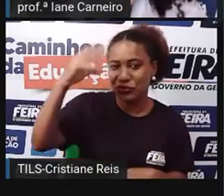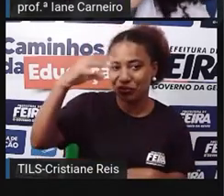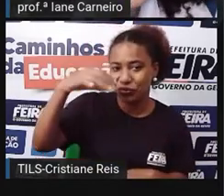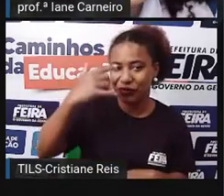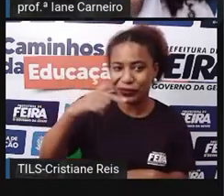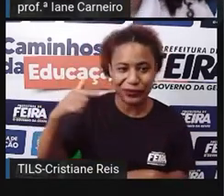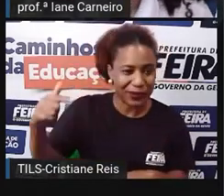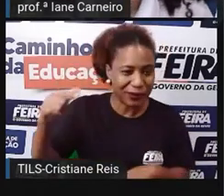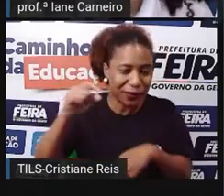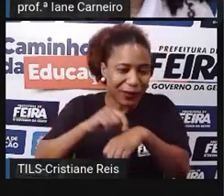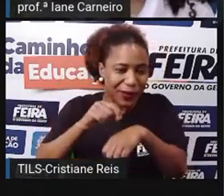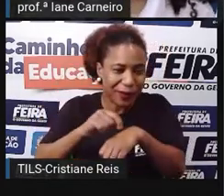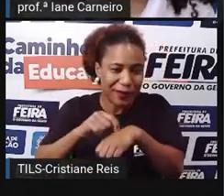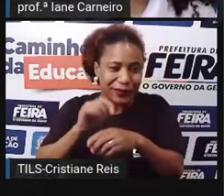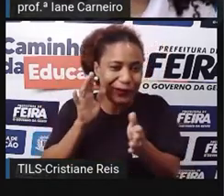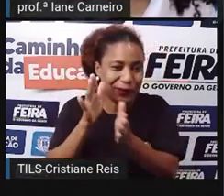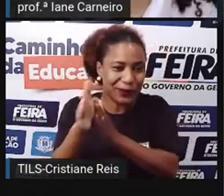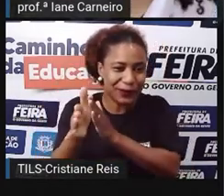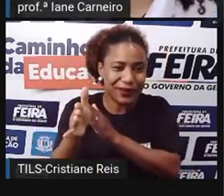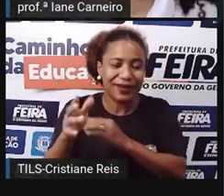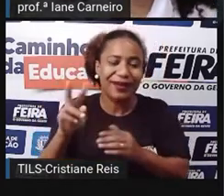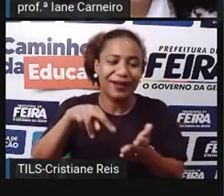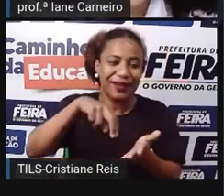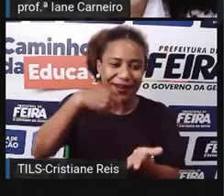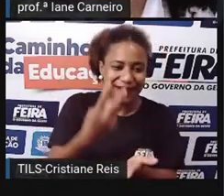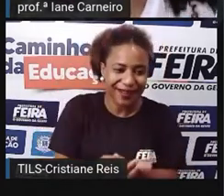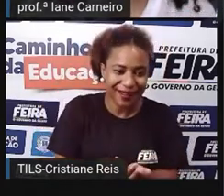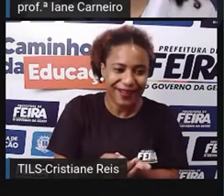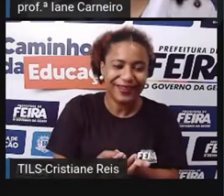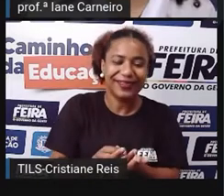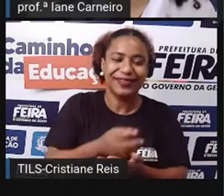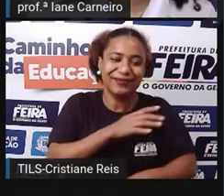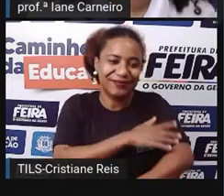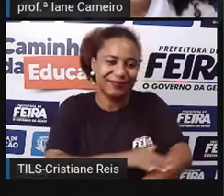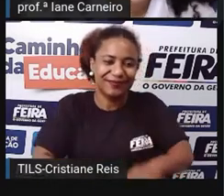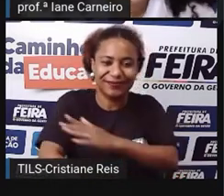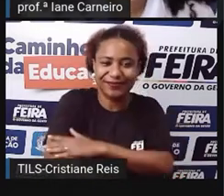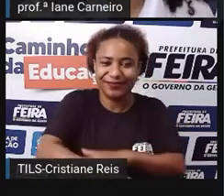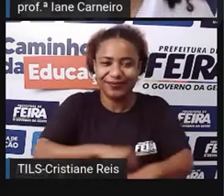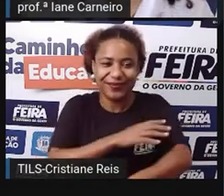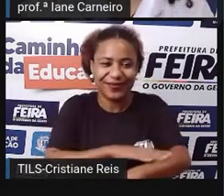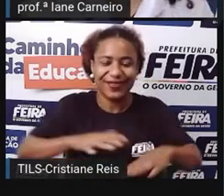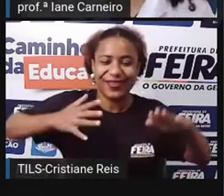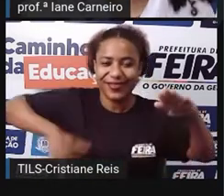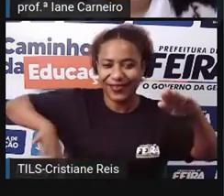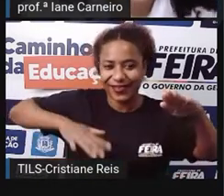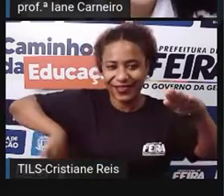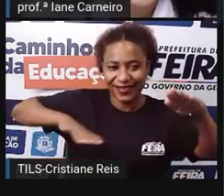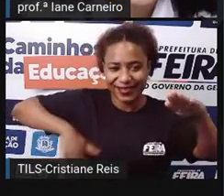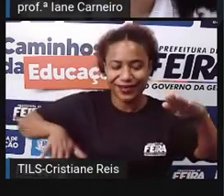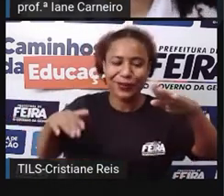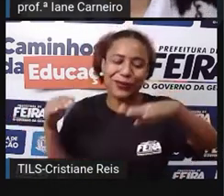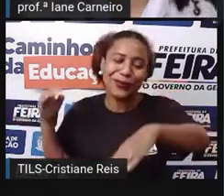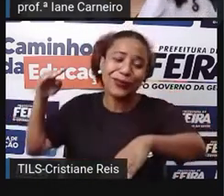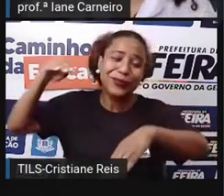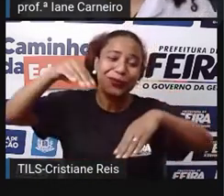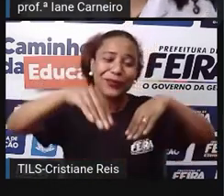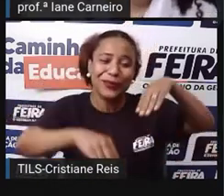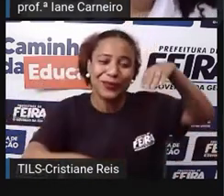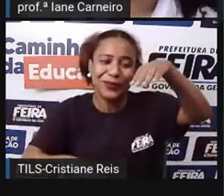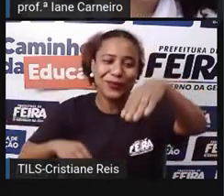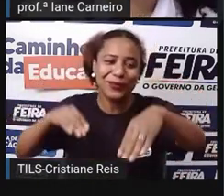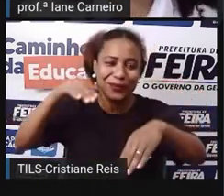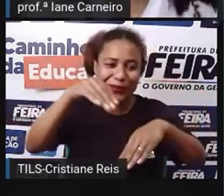carrapato. Cai, levanta, se machuca, vai à praia, entra no mato, trepa